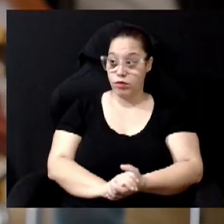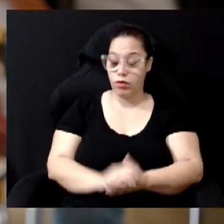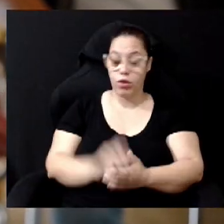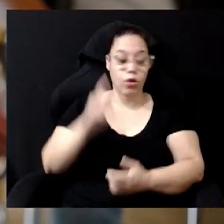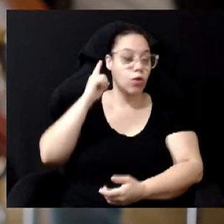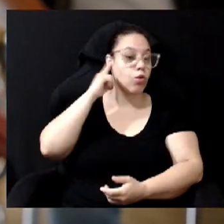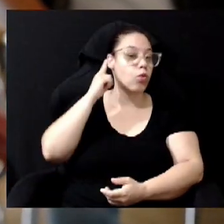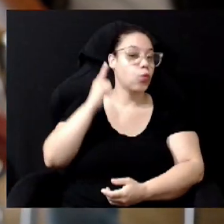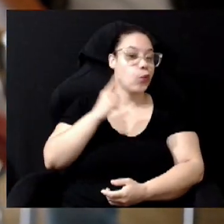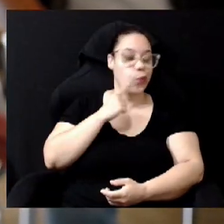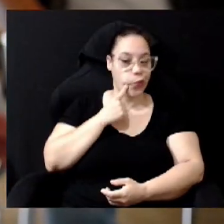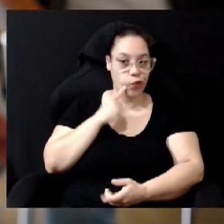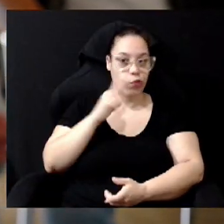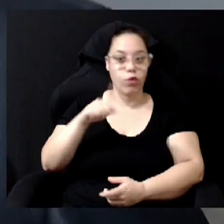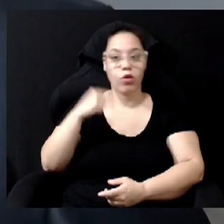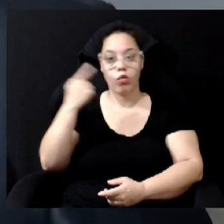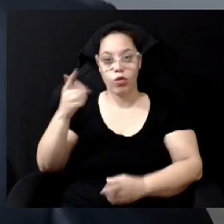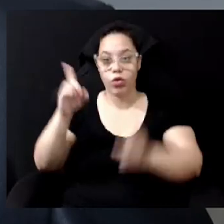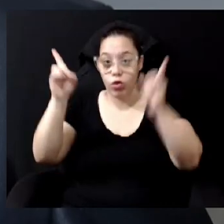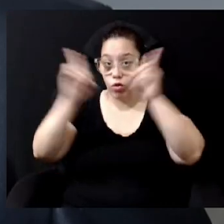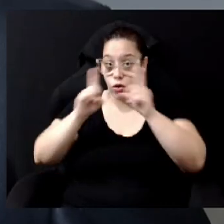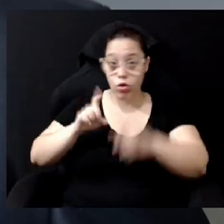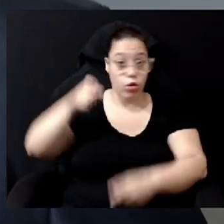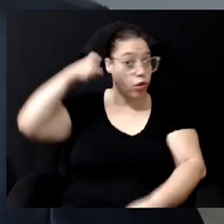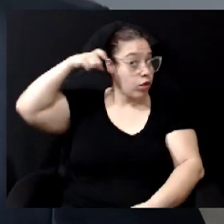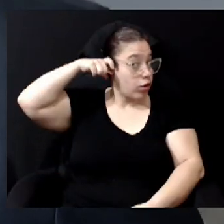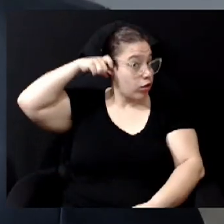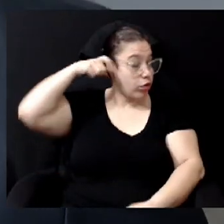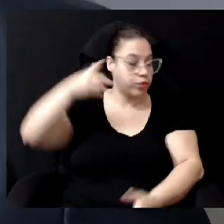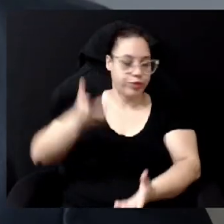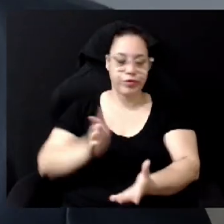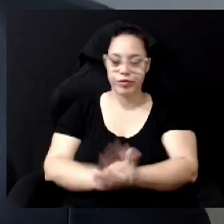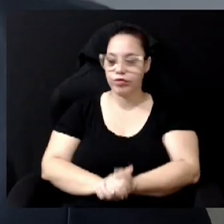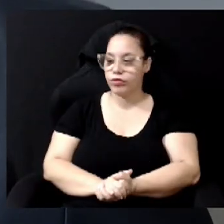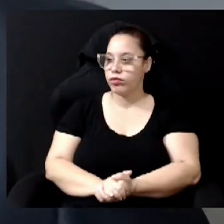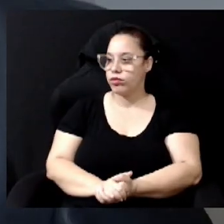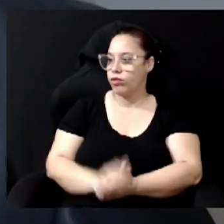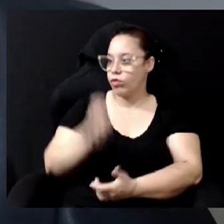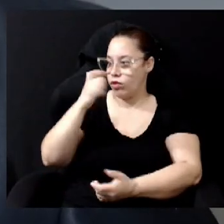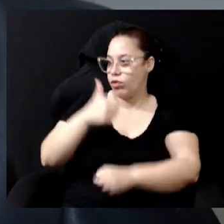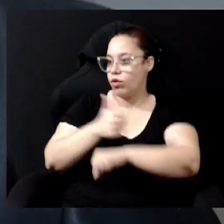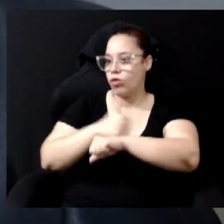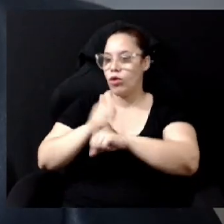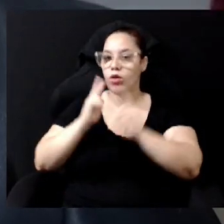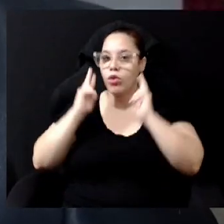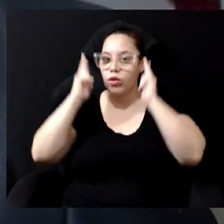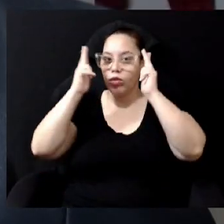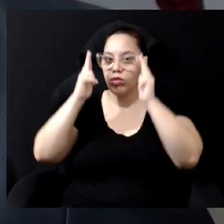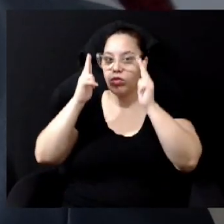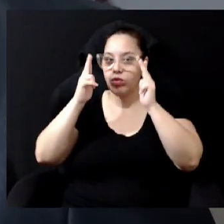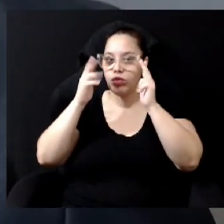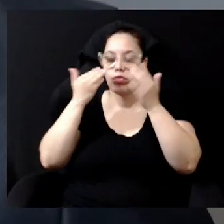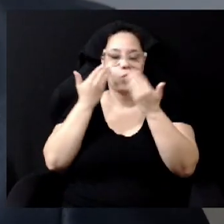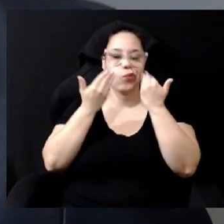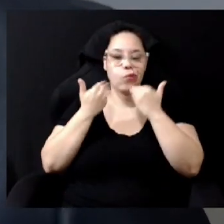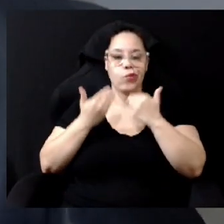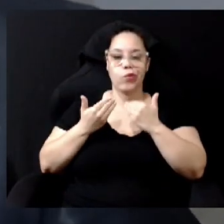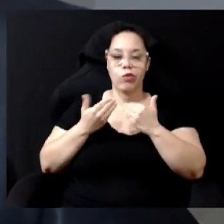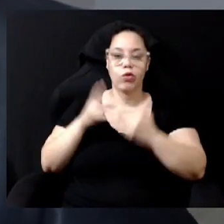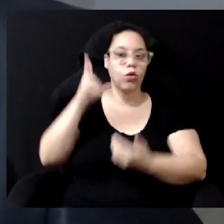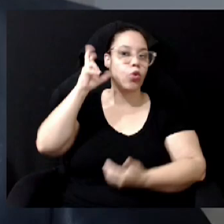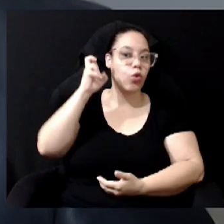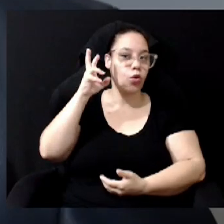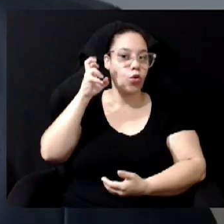outras deficiências auditivas. Eu, por ser um profissional da beleza, atendo diversas pessoas e ouço